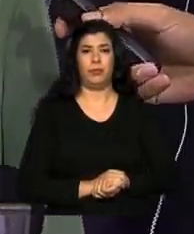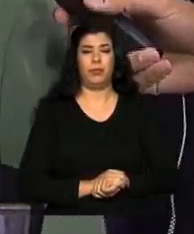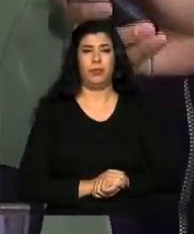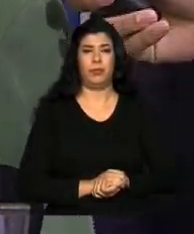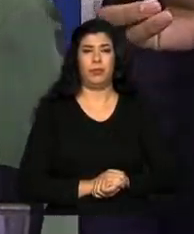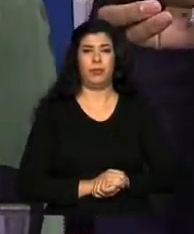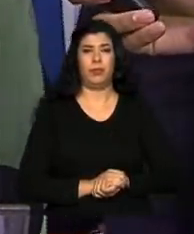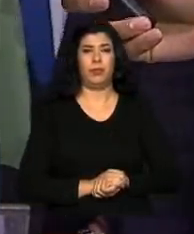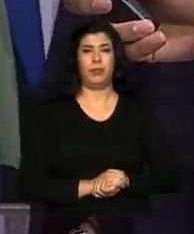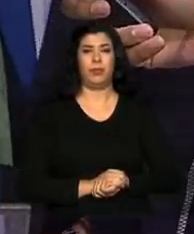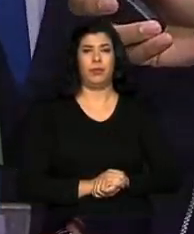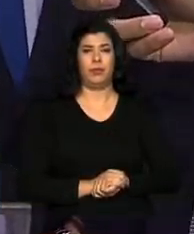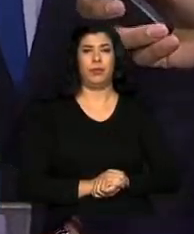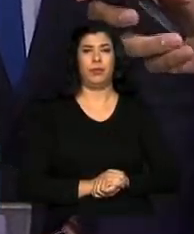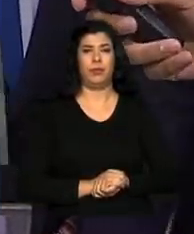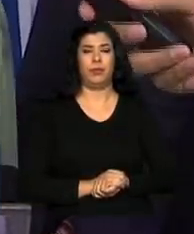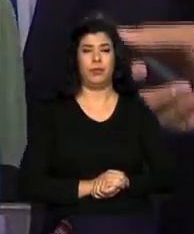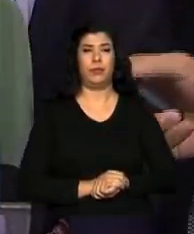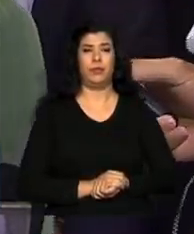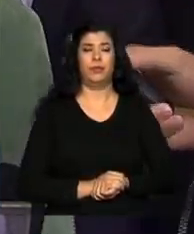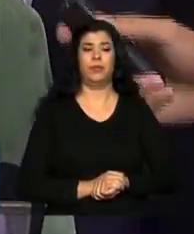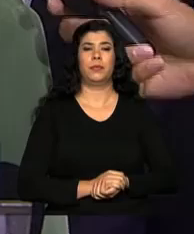ótimo, a senhora está boa também.